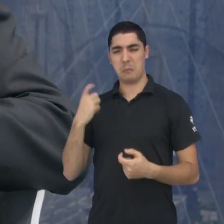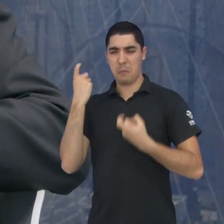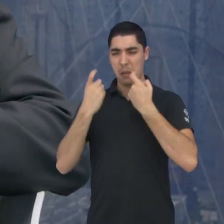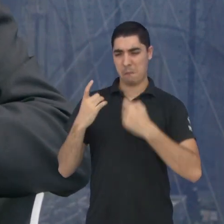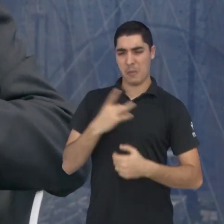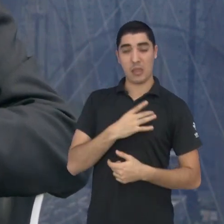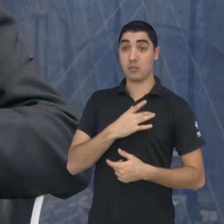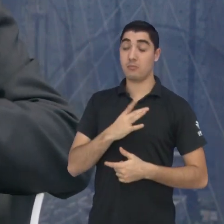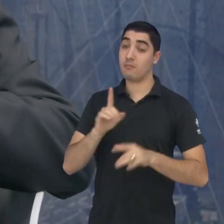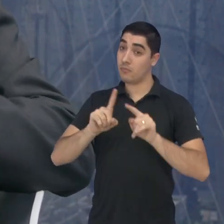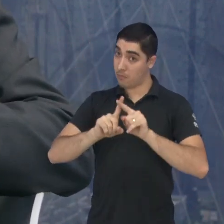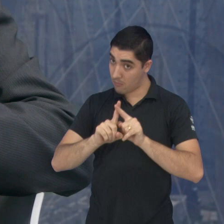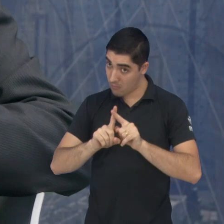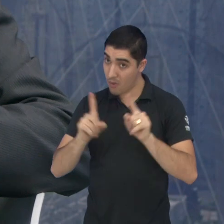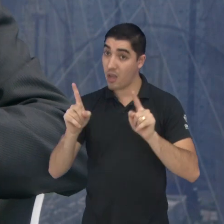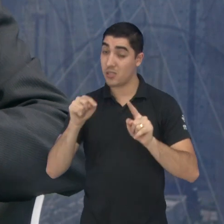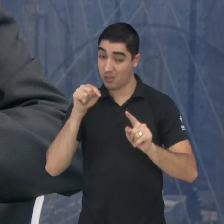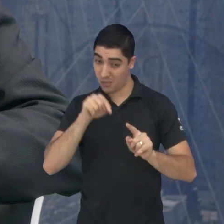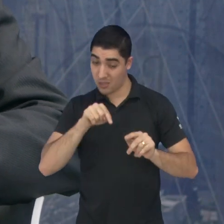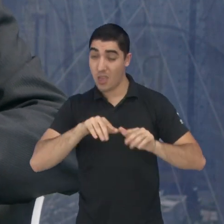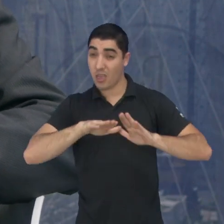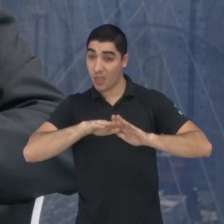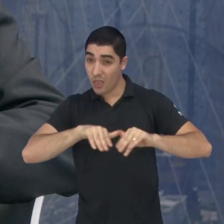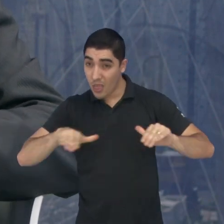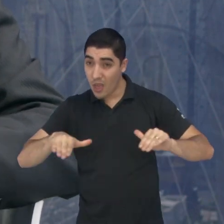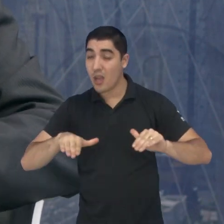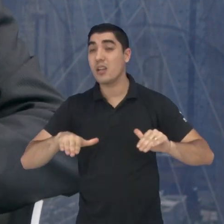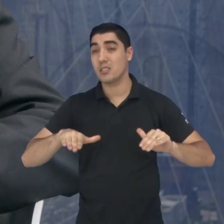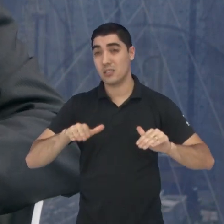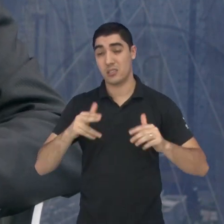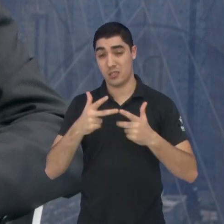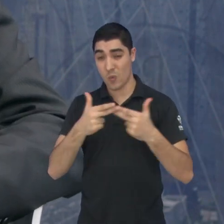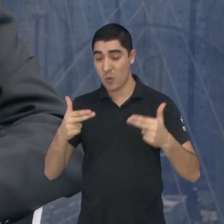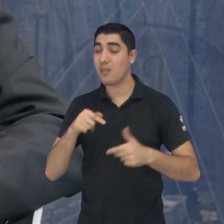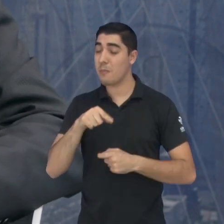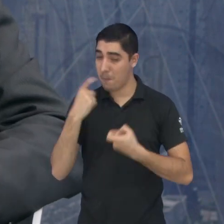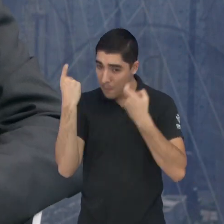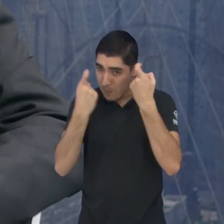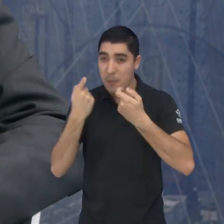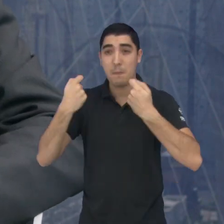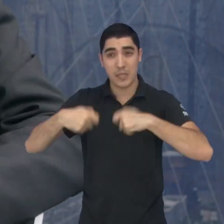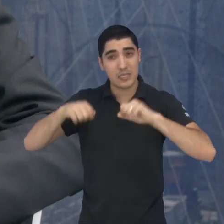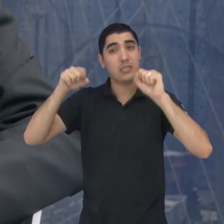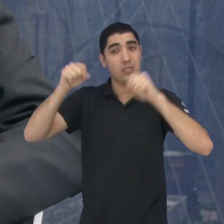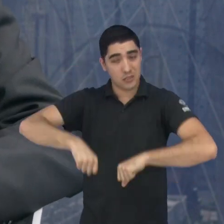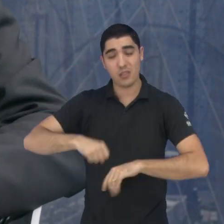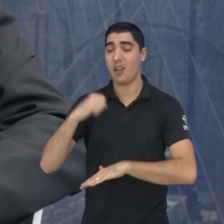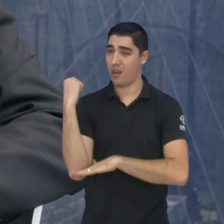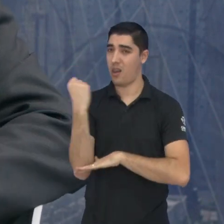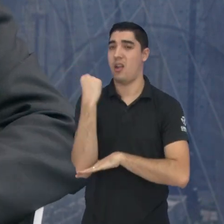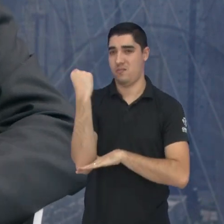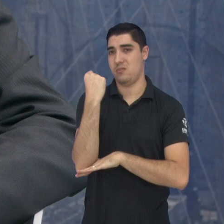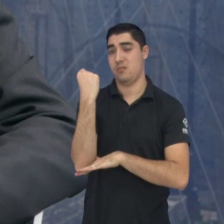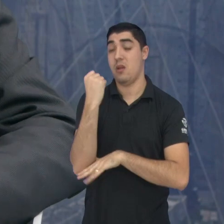caso sim, principalmente quando nós estamos falando de imagens de crianças. E